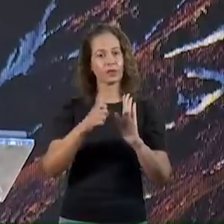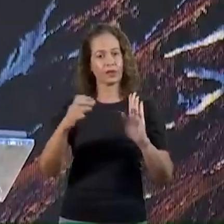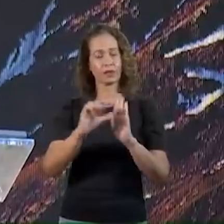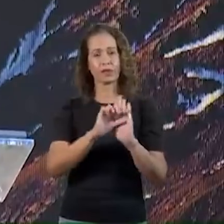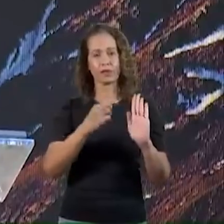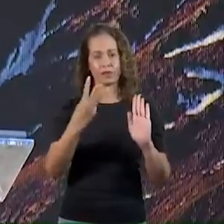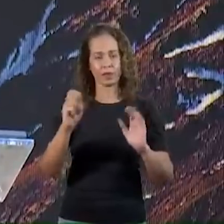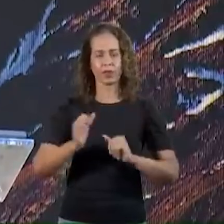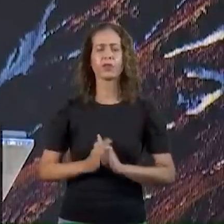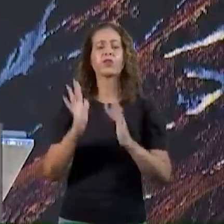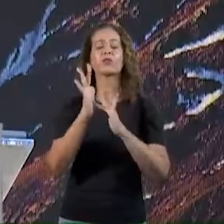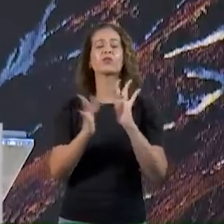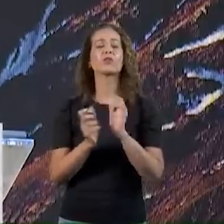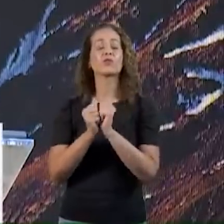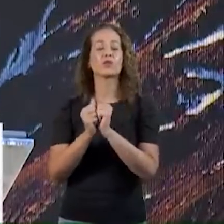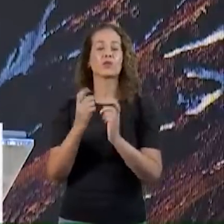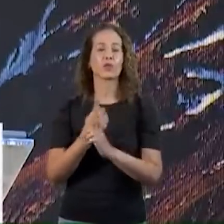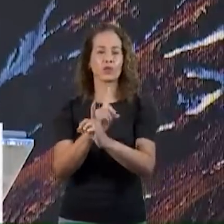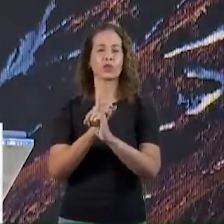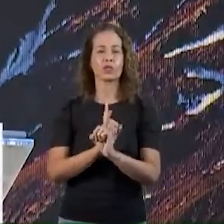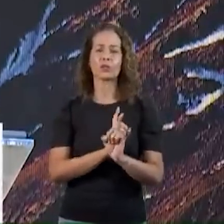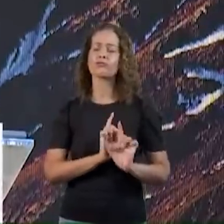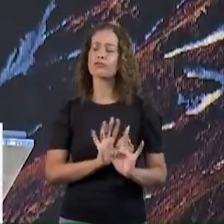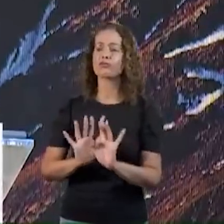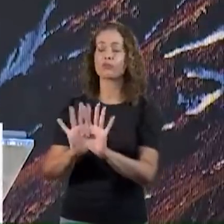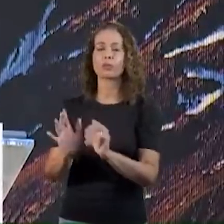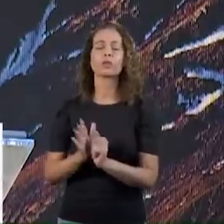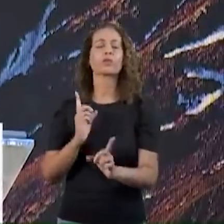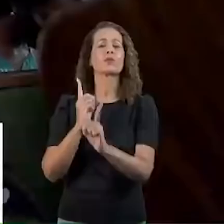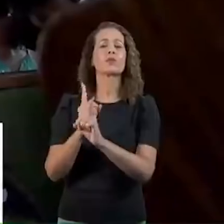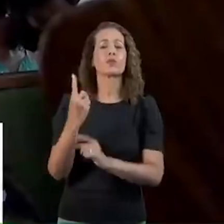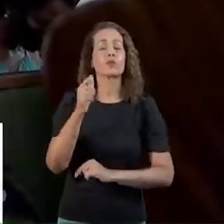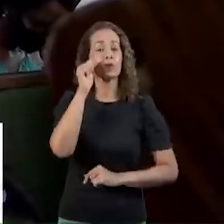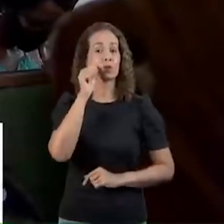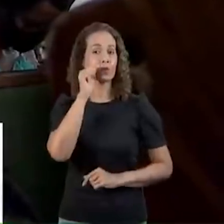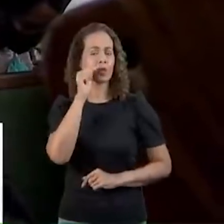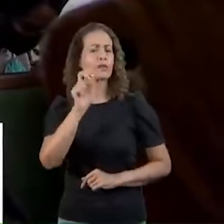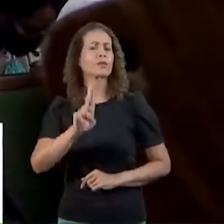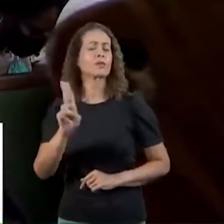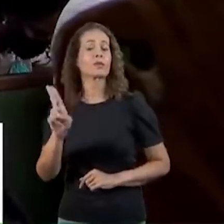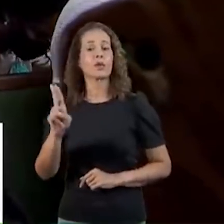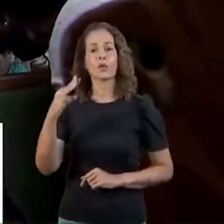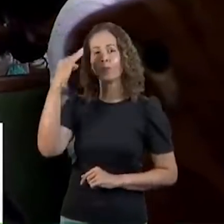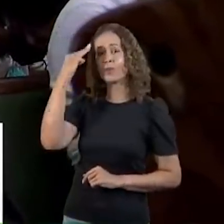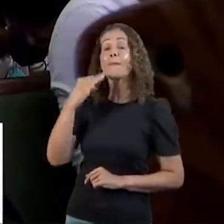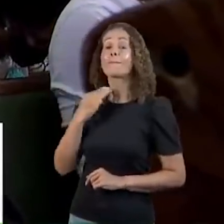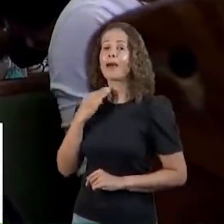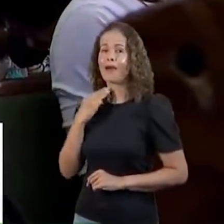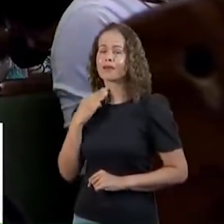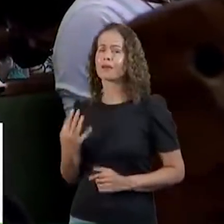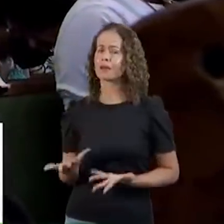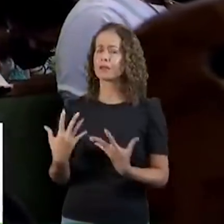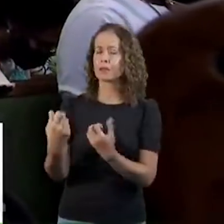Caminhando Jesus e os seus discípulos chegaram a um povoado onde certa mulher chamada Marta o recebeu em casa. Maria, sua irmã, ficou